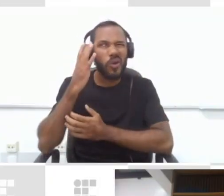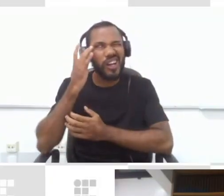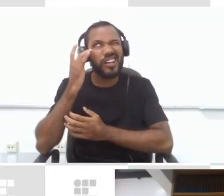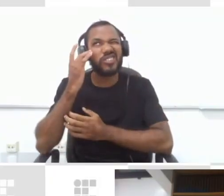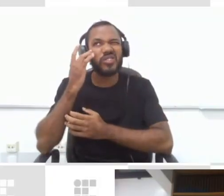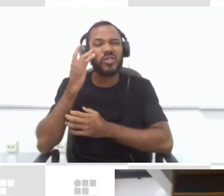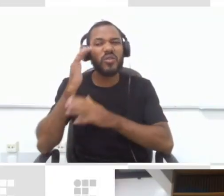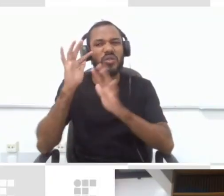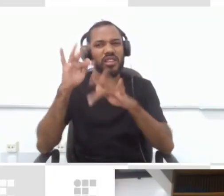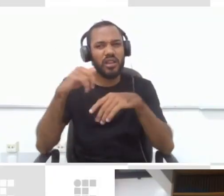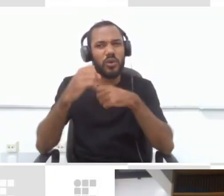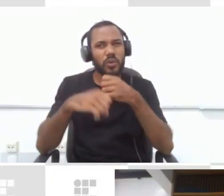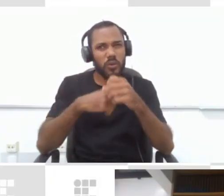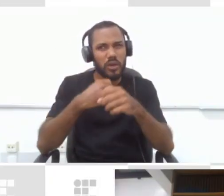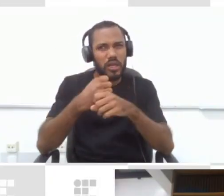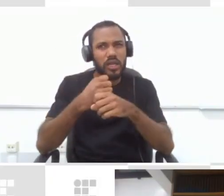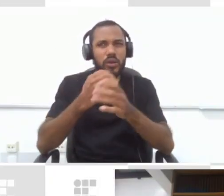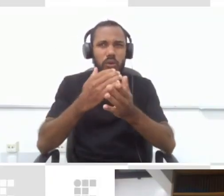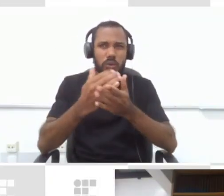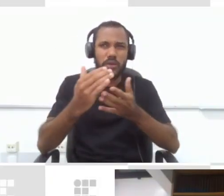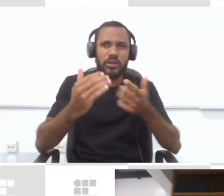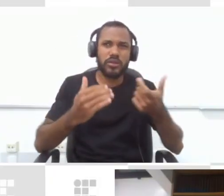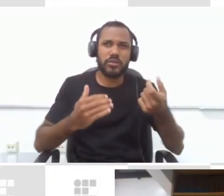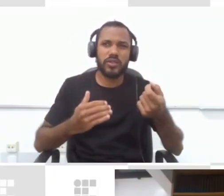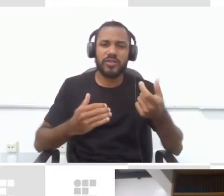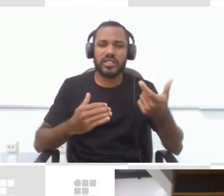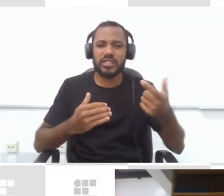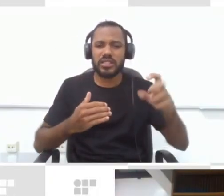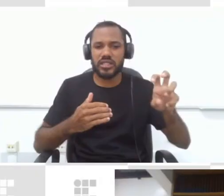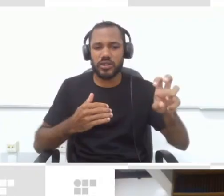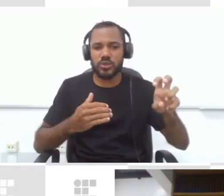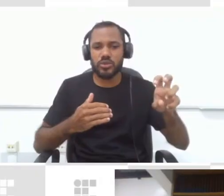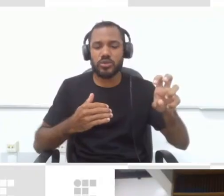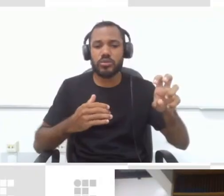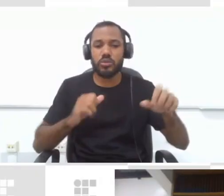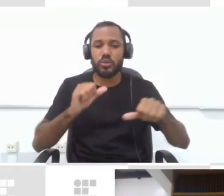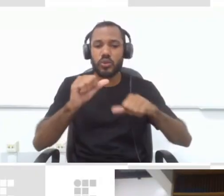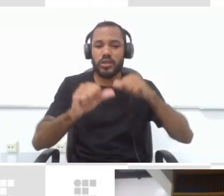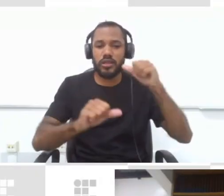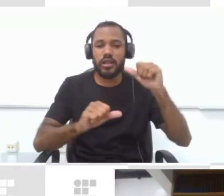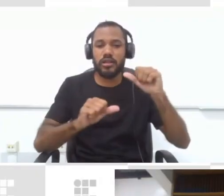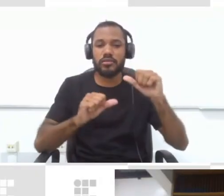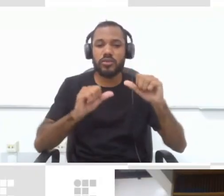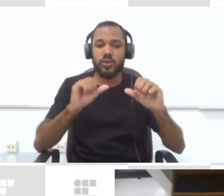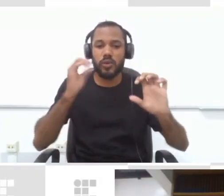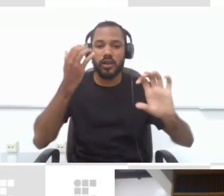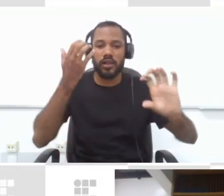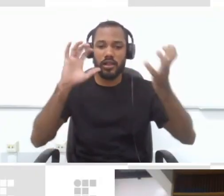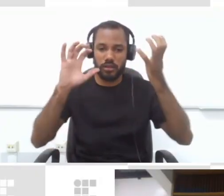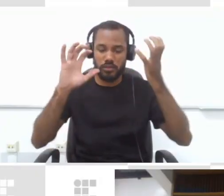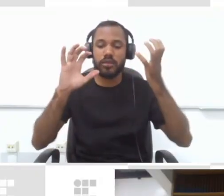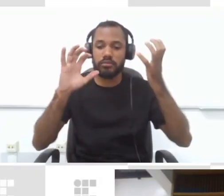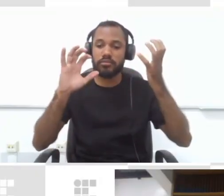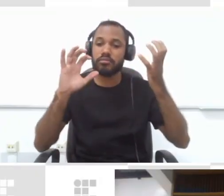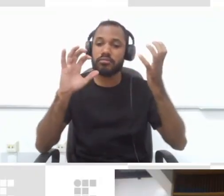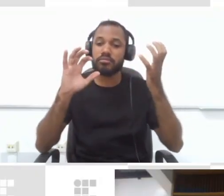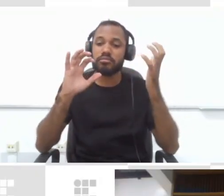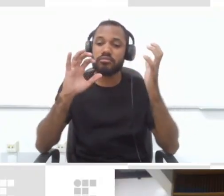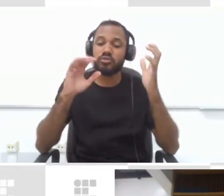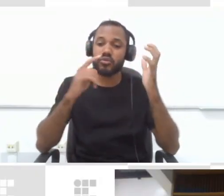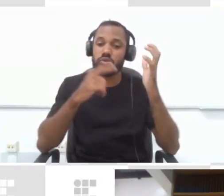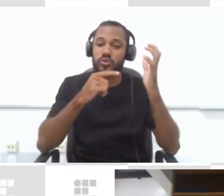final de 2024, começo de 2025, quando nós sairmos do El Niño e nós voltarmos, então, para um regime